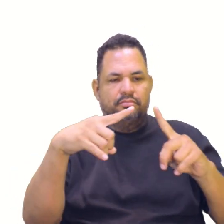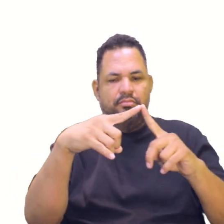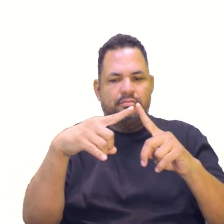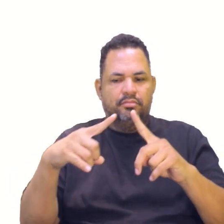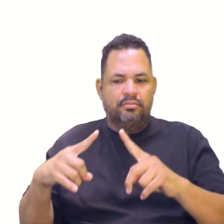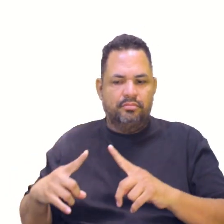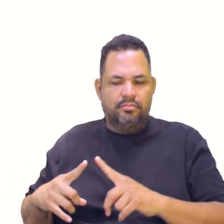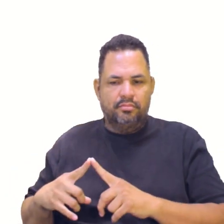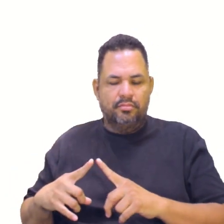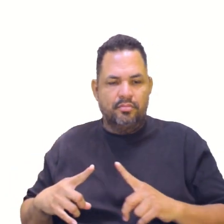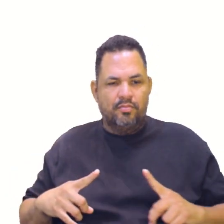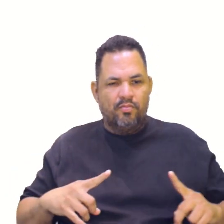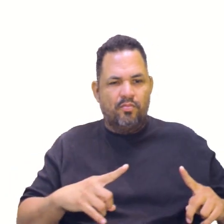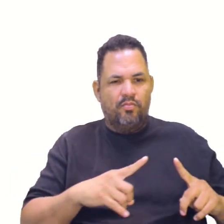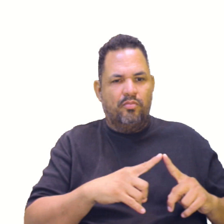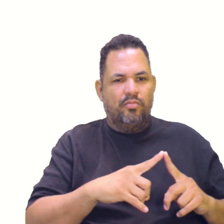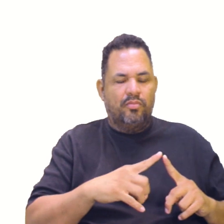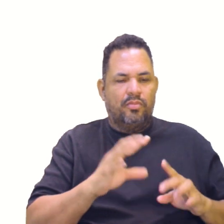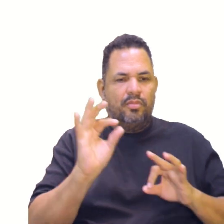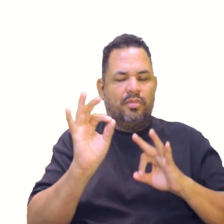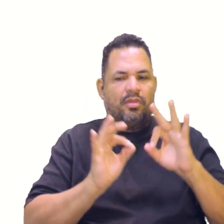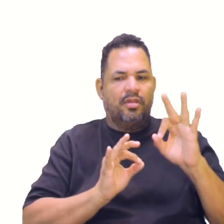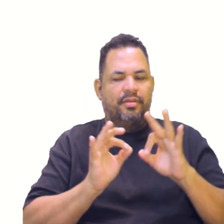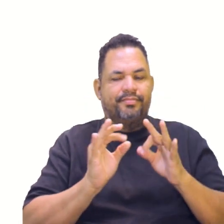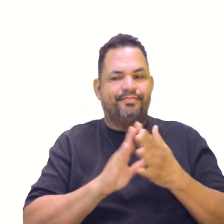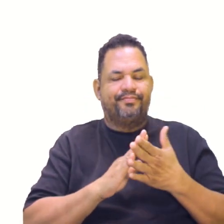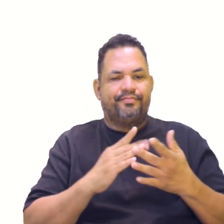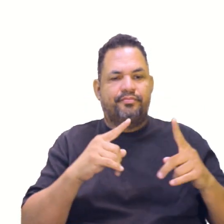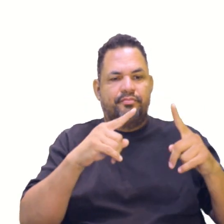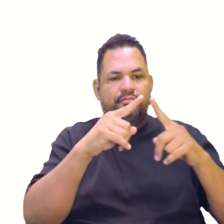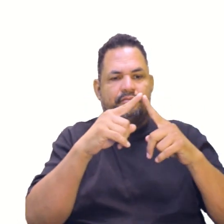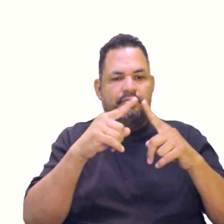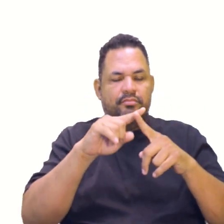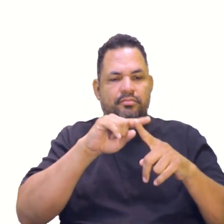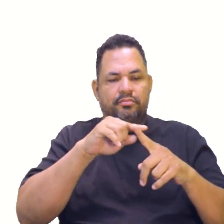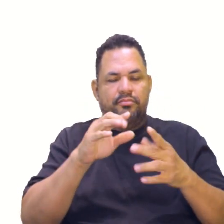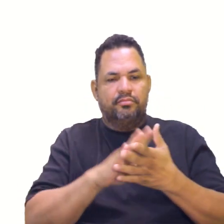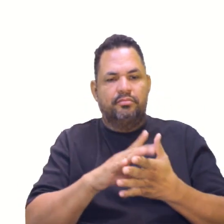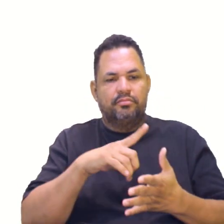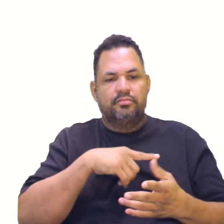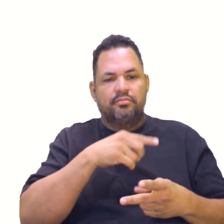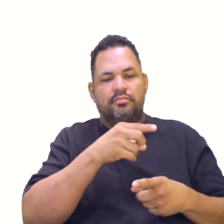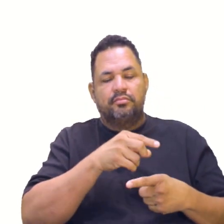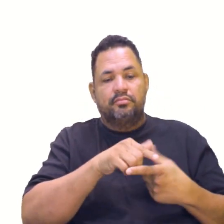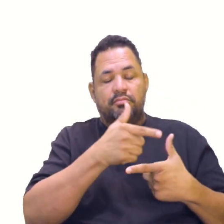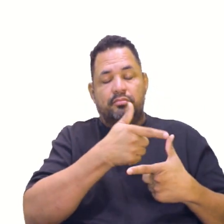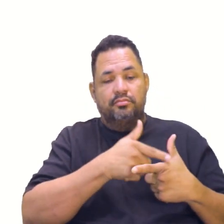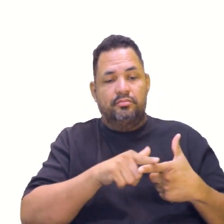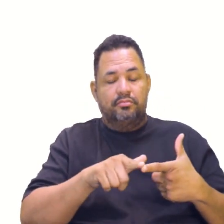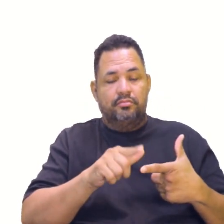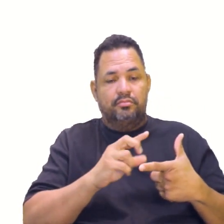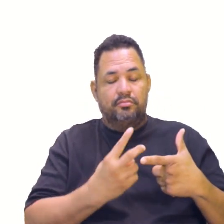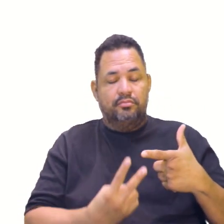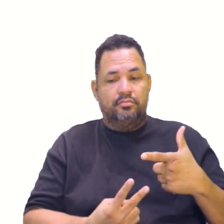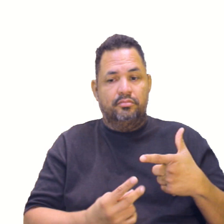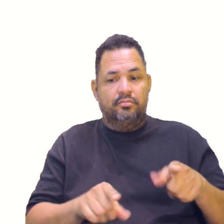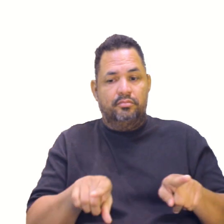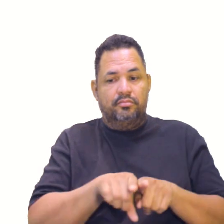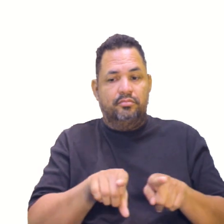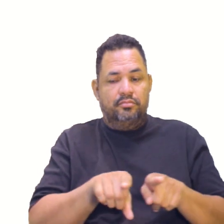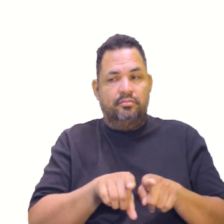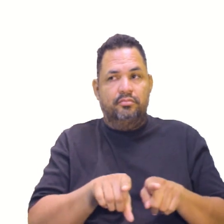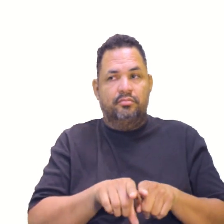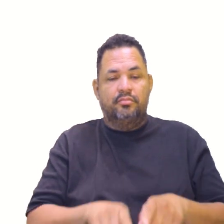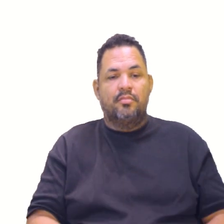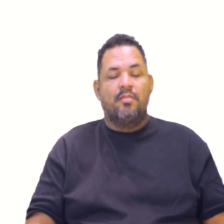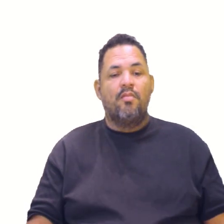Então, na verdade, é o módulo do determinante dos vértices, também dividido por 2. Lembra que nas outras situações também divide